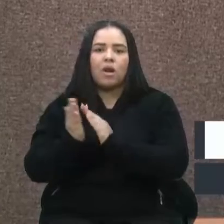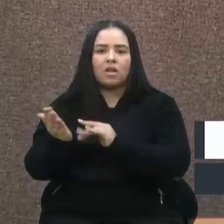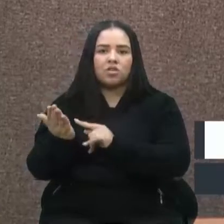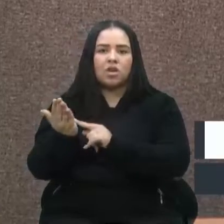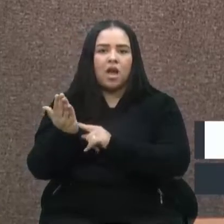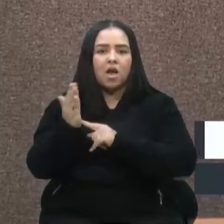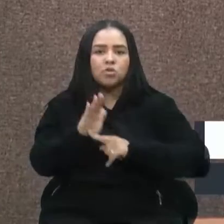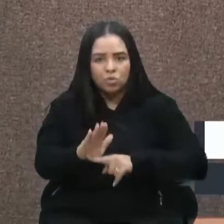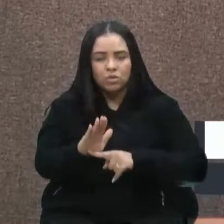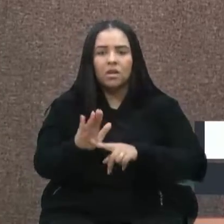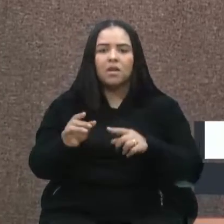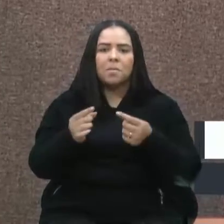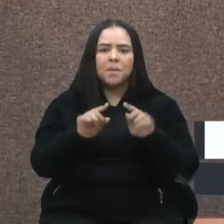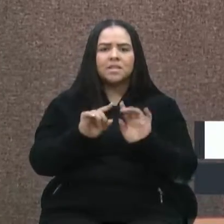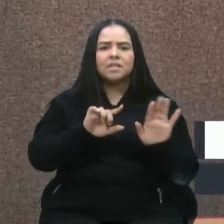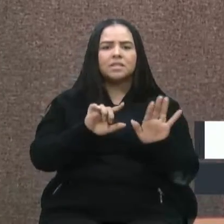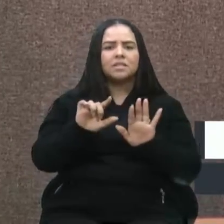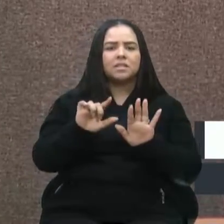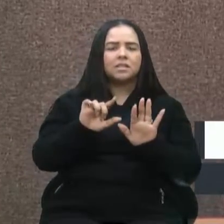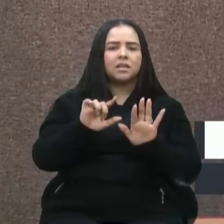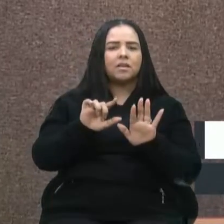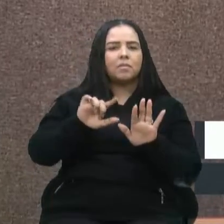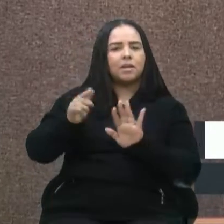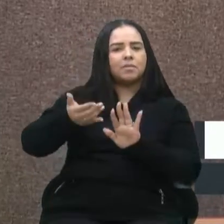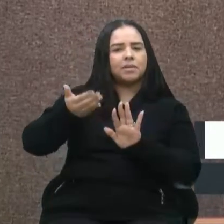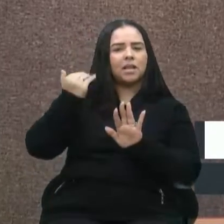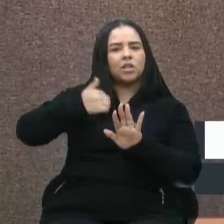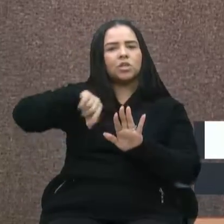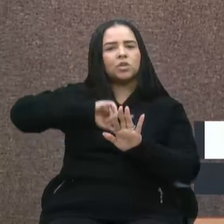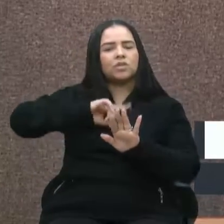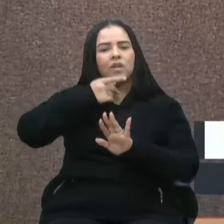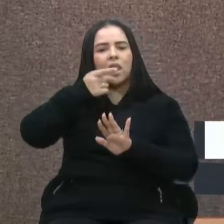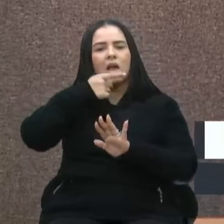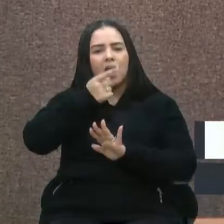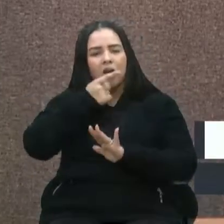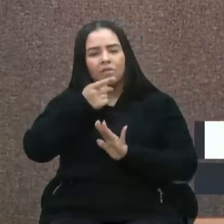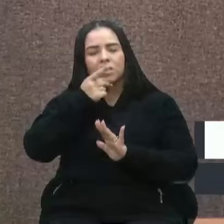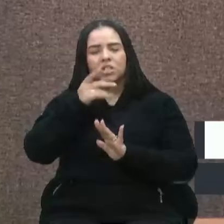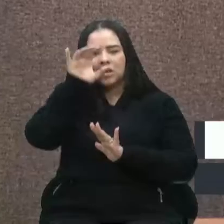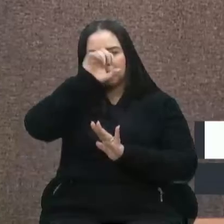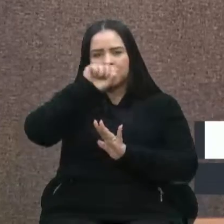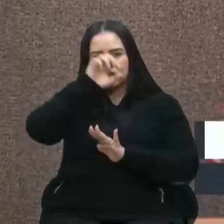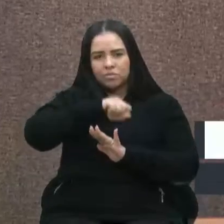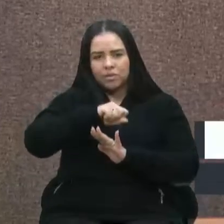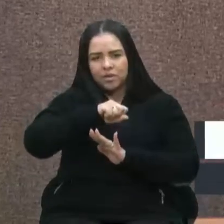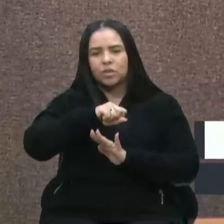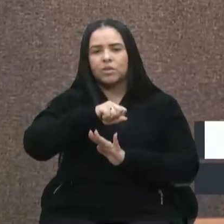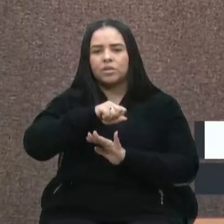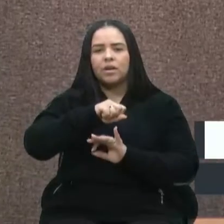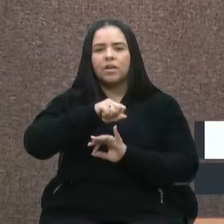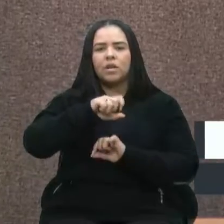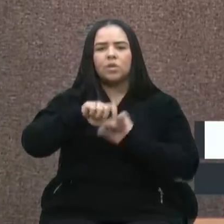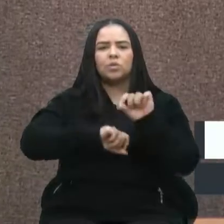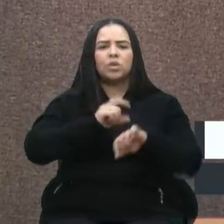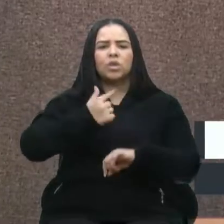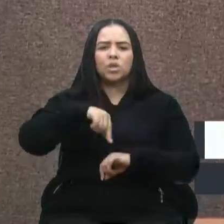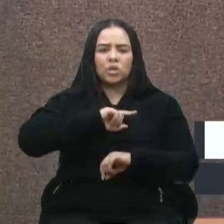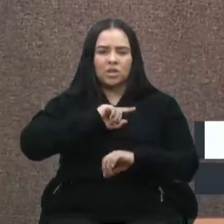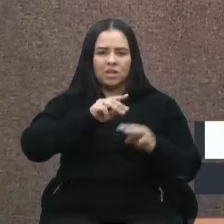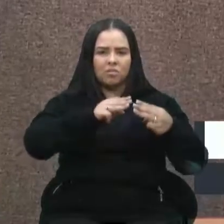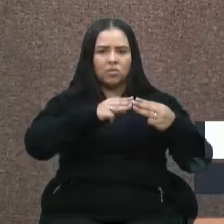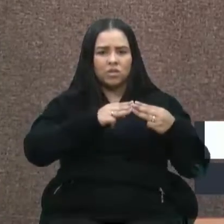numa sessão passada a gente falava que sobre aprendizagem profissional e por um entendimento pessoal porque aquela moça não falava que nós